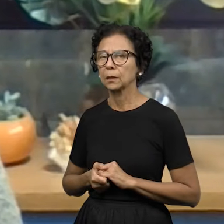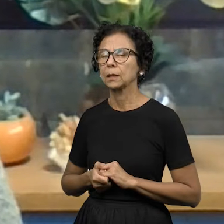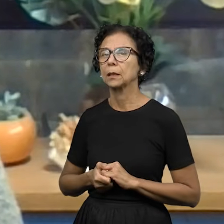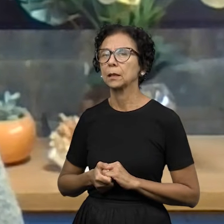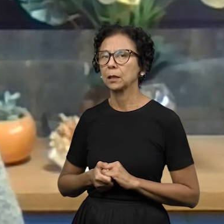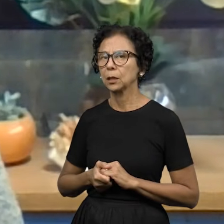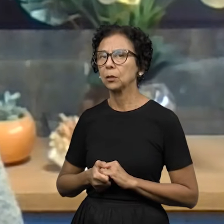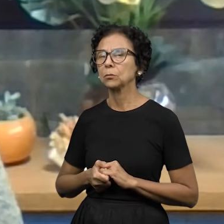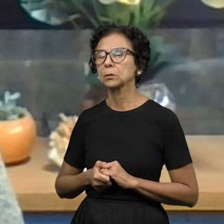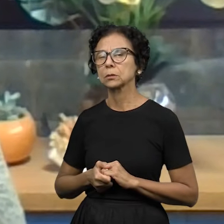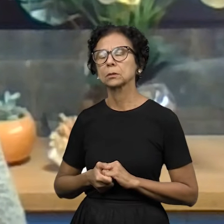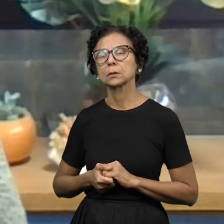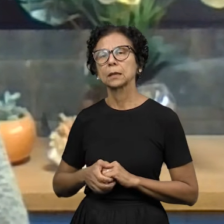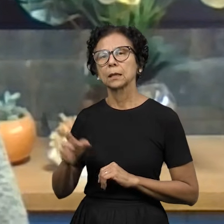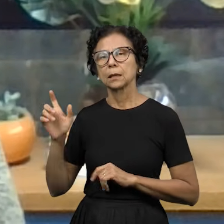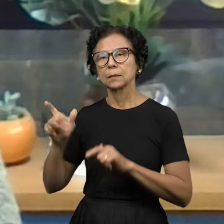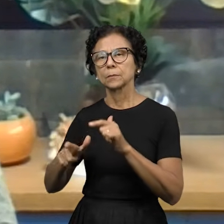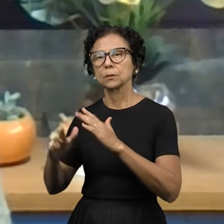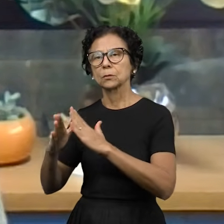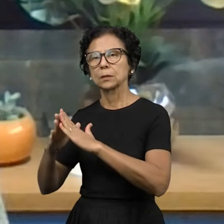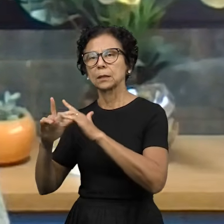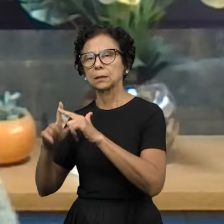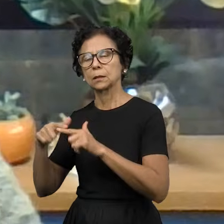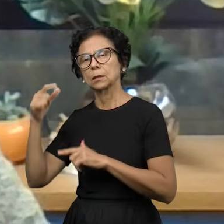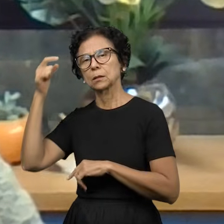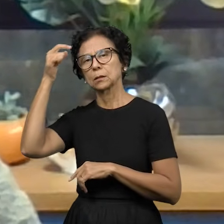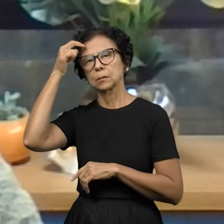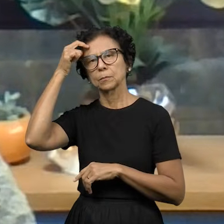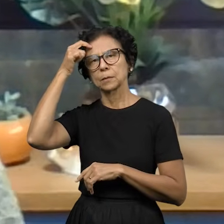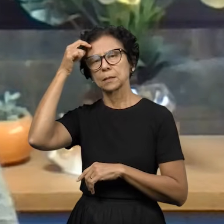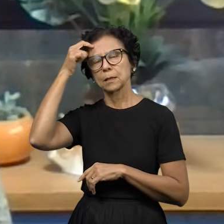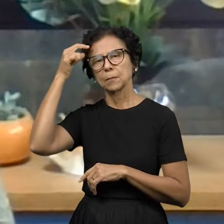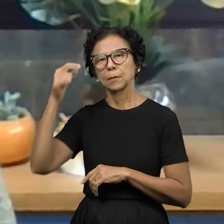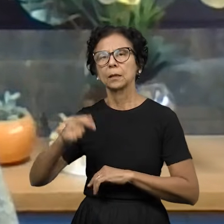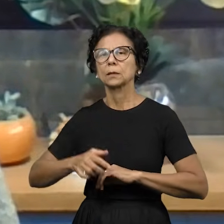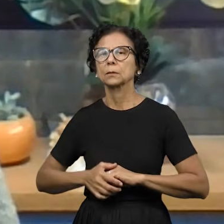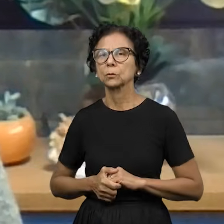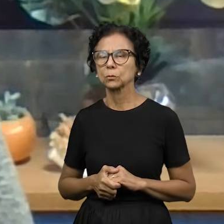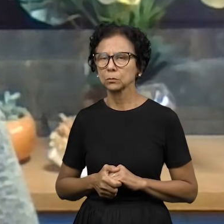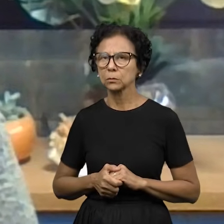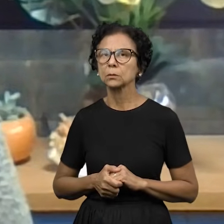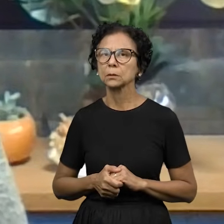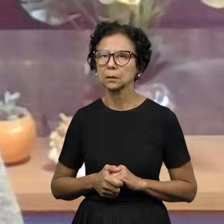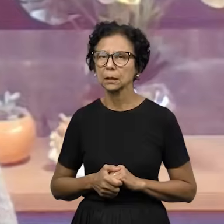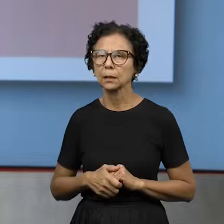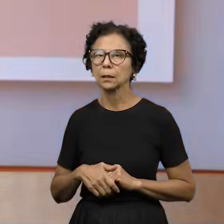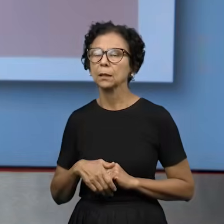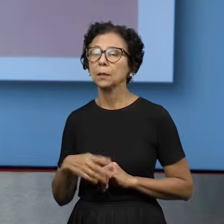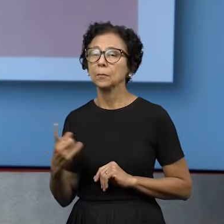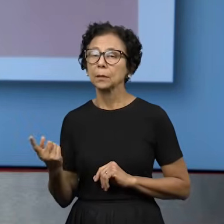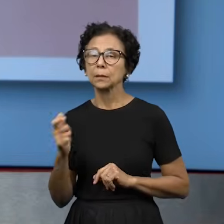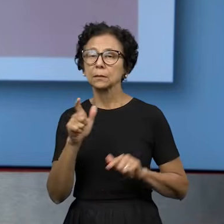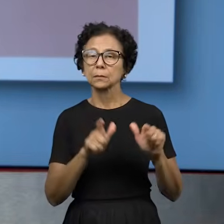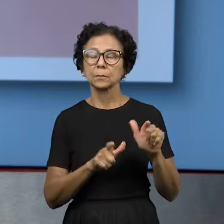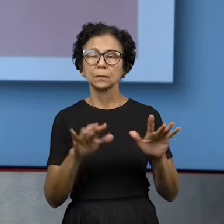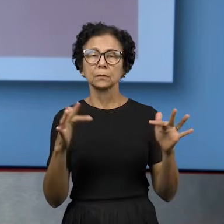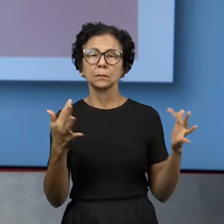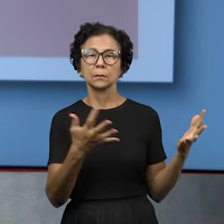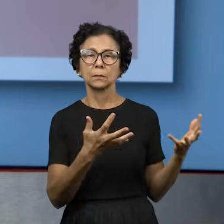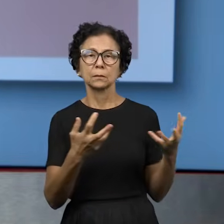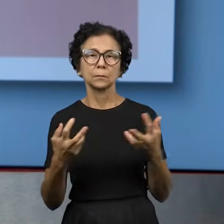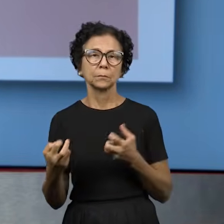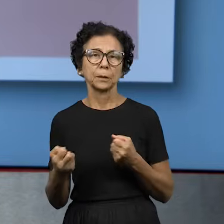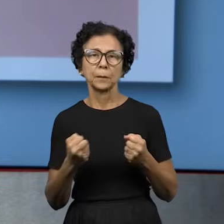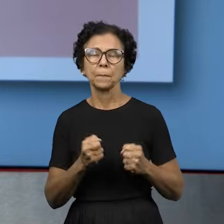nova mentalidade para acolher, para receber essas famílias. Complementando,